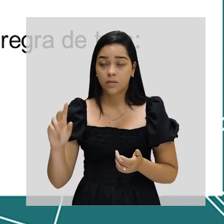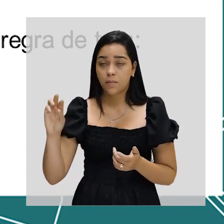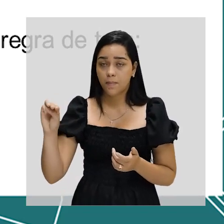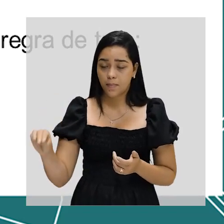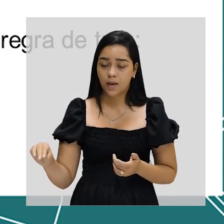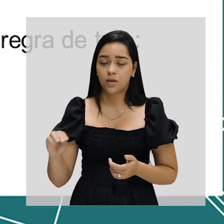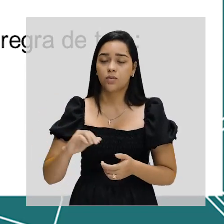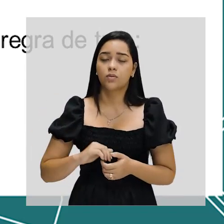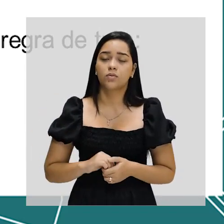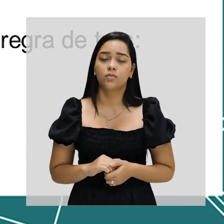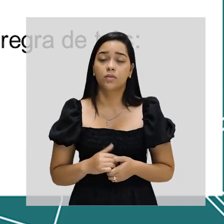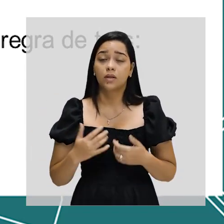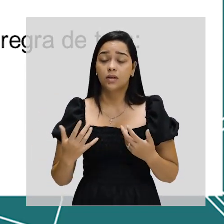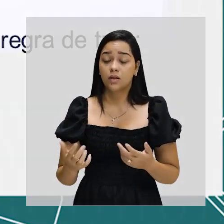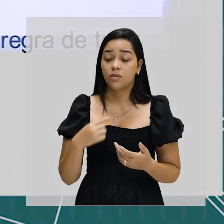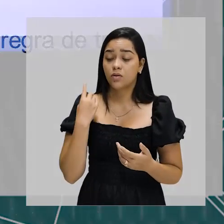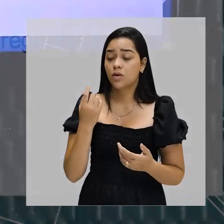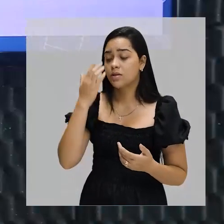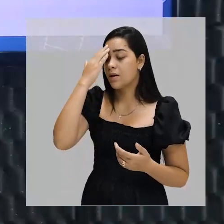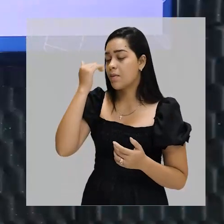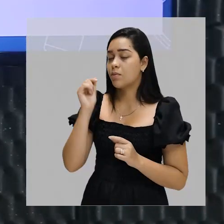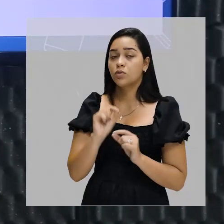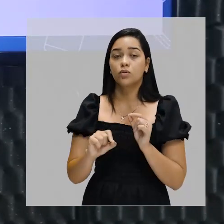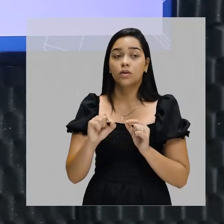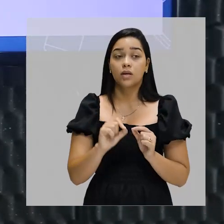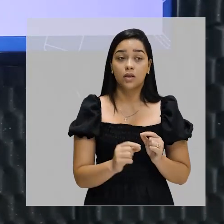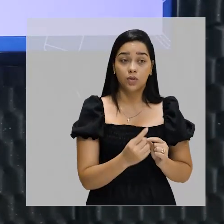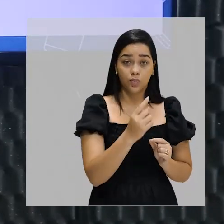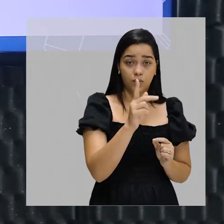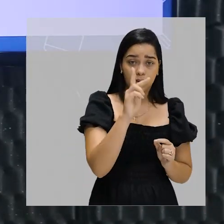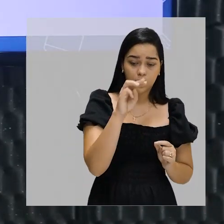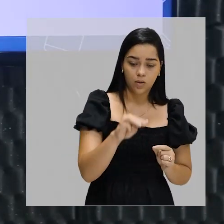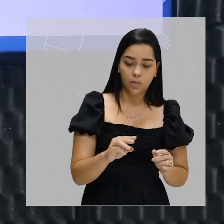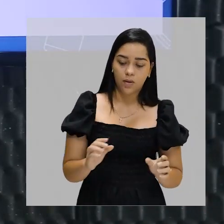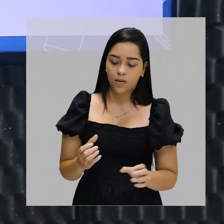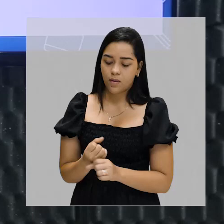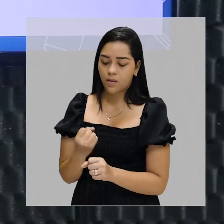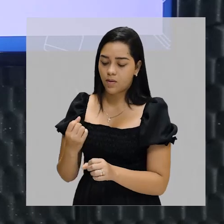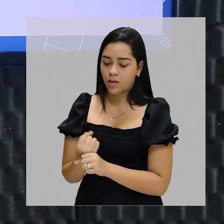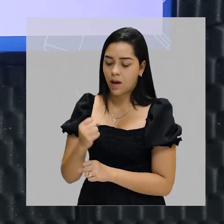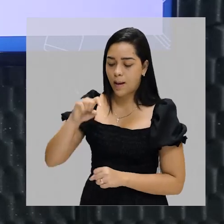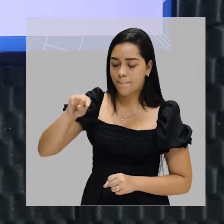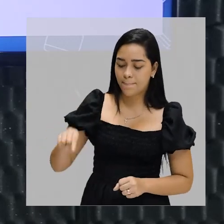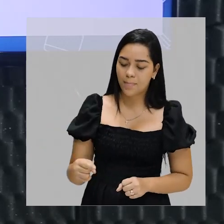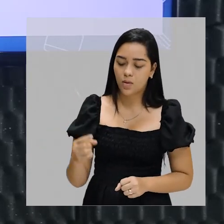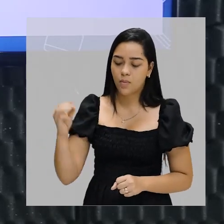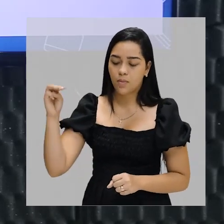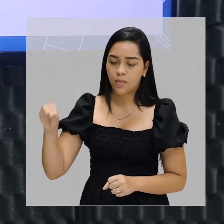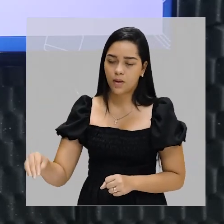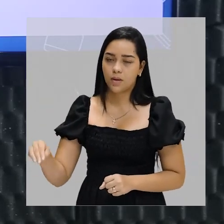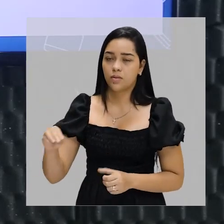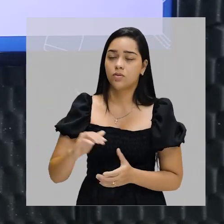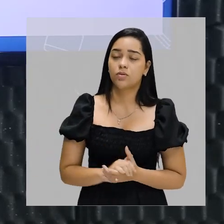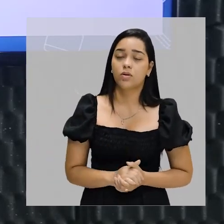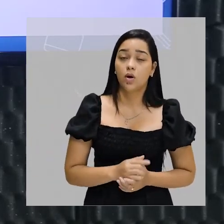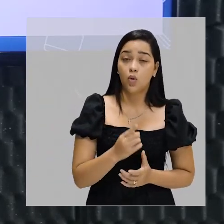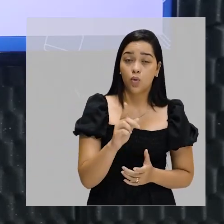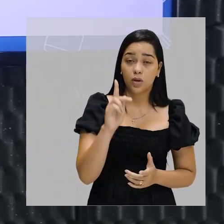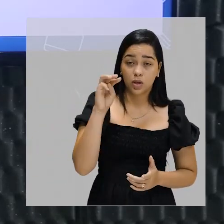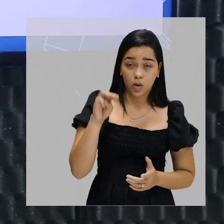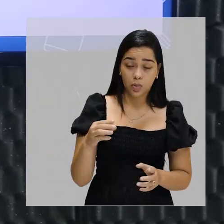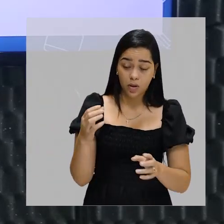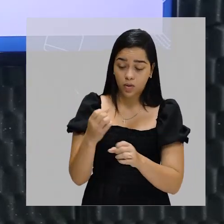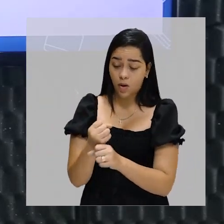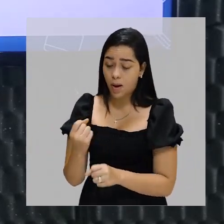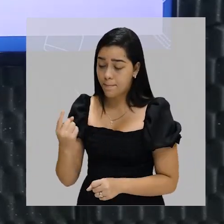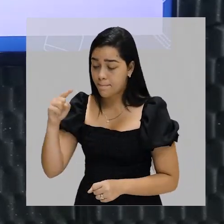metros. Então, nós sabemos que 1 quilômetro equivale a 1000 metros. 1 quilômetro, 1000